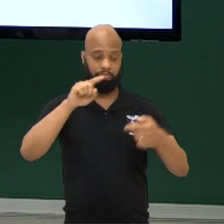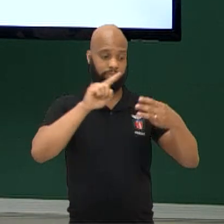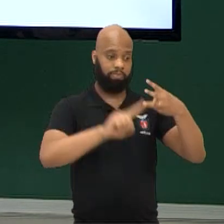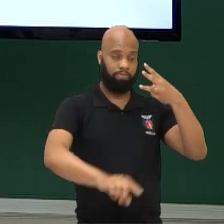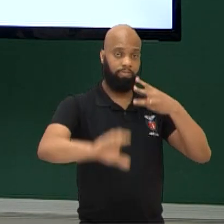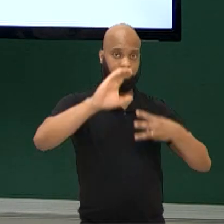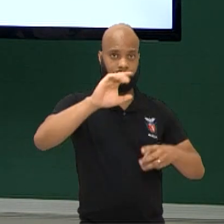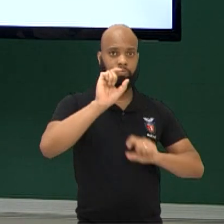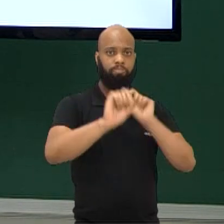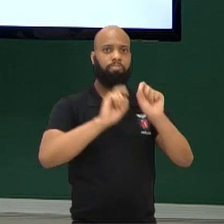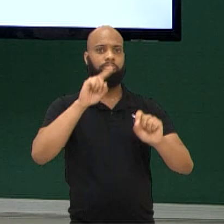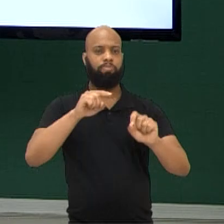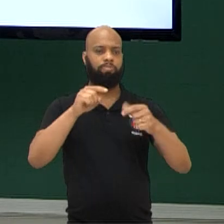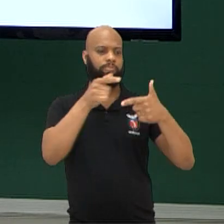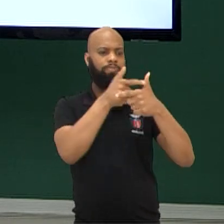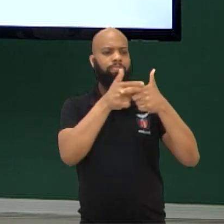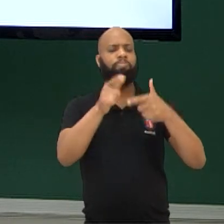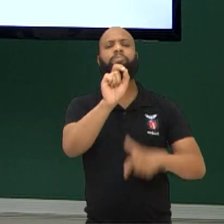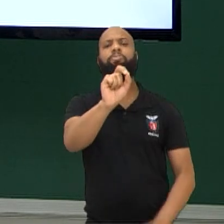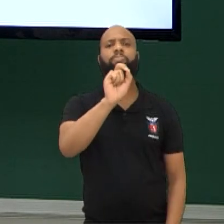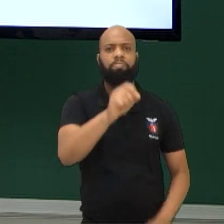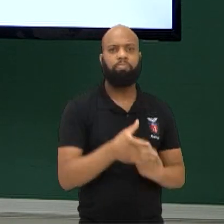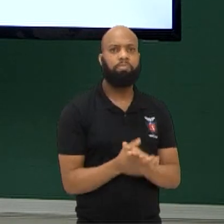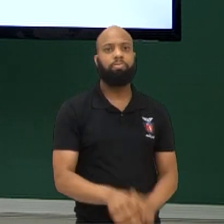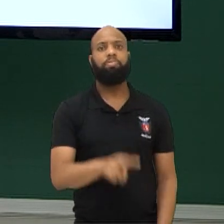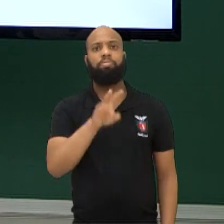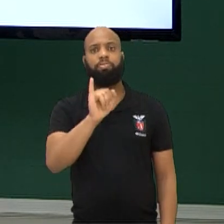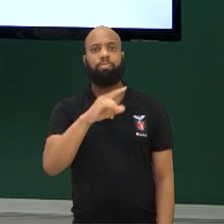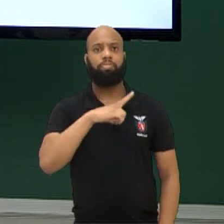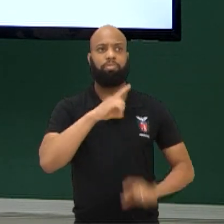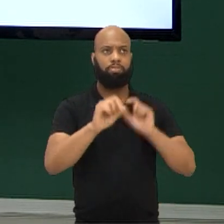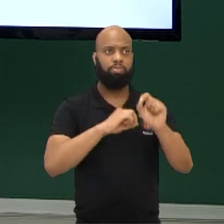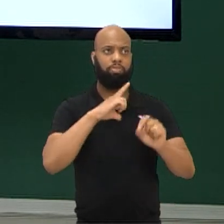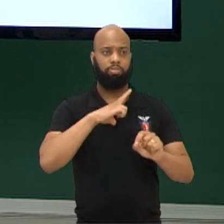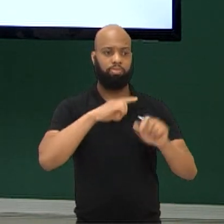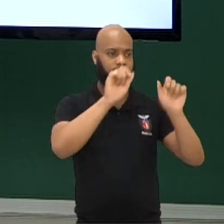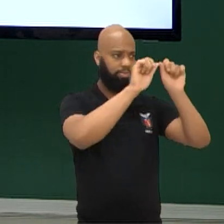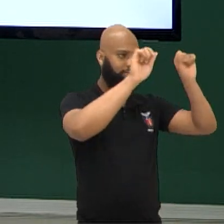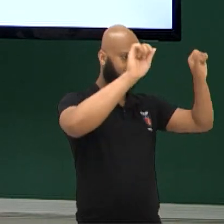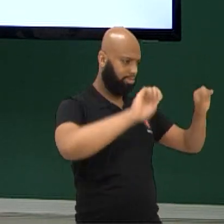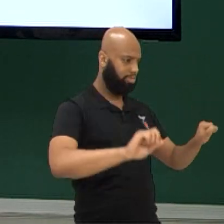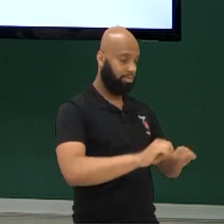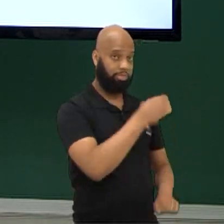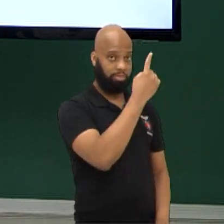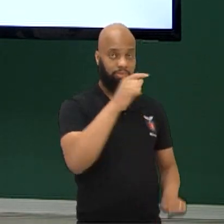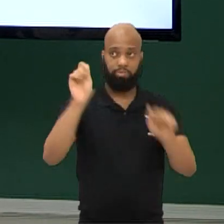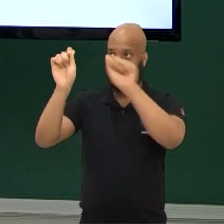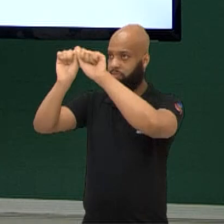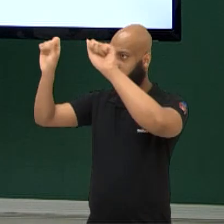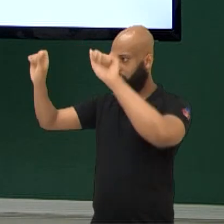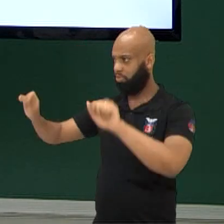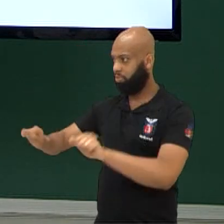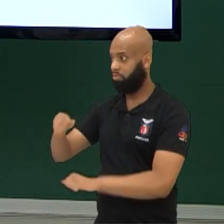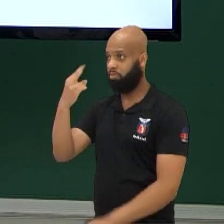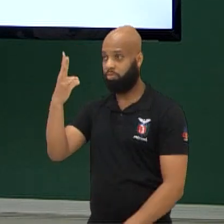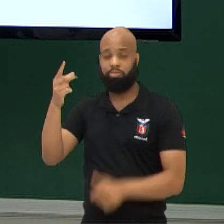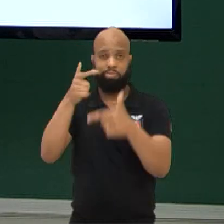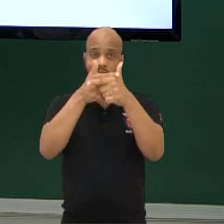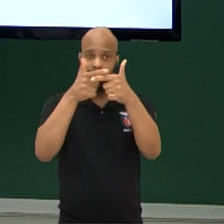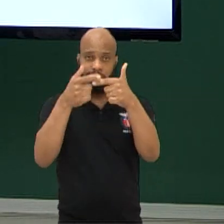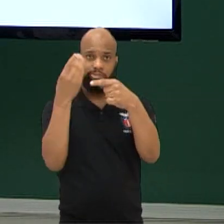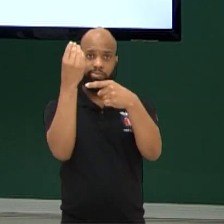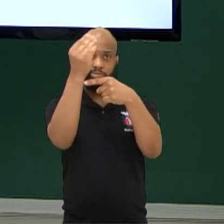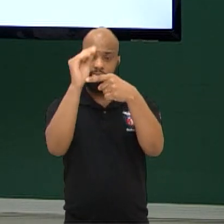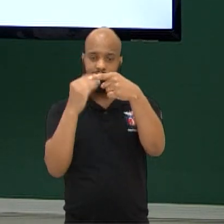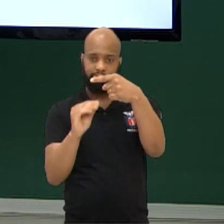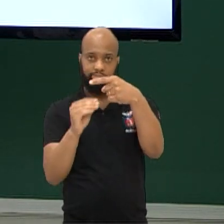C. Qual que é a razão, então? Então, eu vou pegar a medida das áreas dos retângulos. Quais foram? 12 do